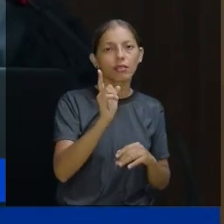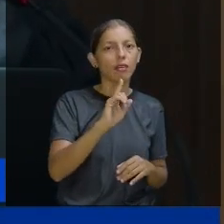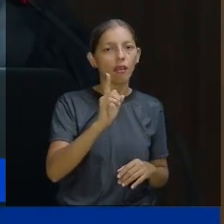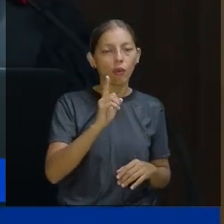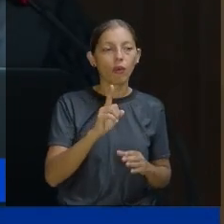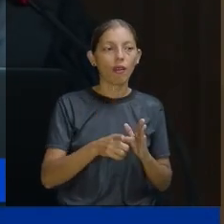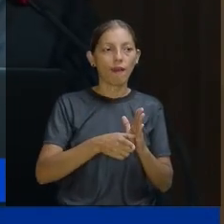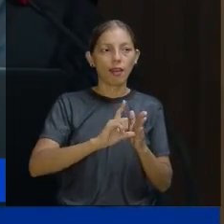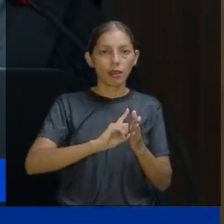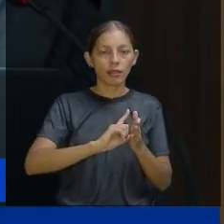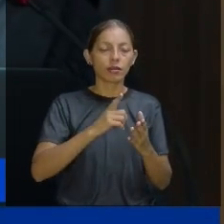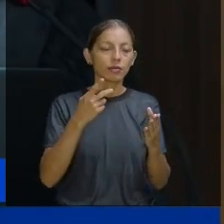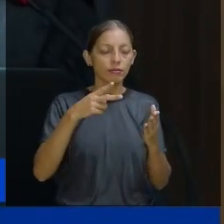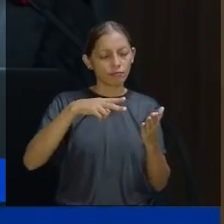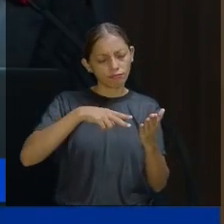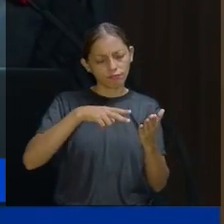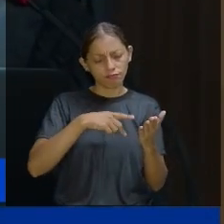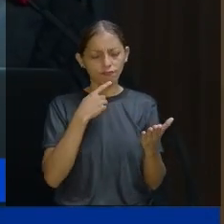têm um canal, né,